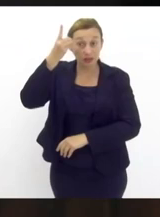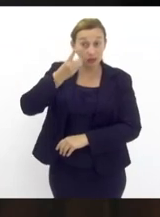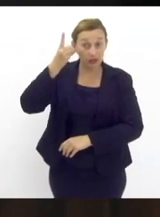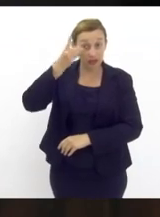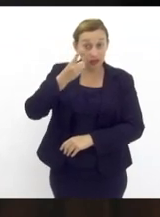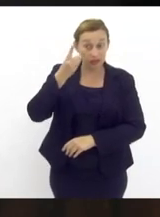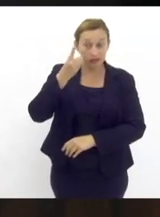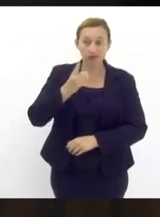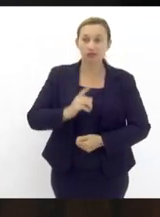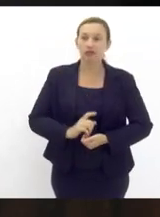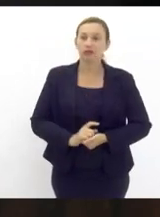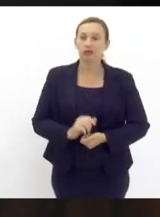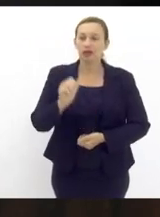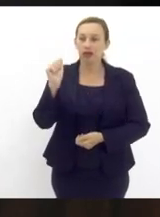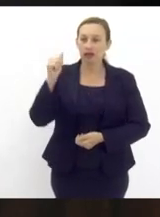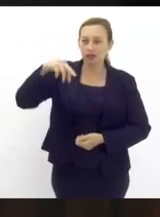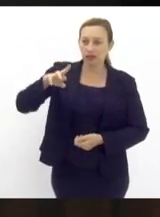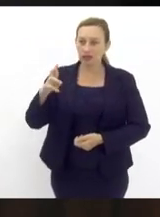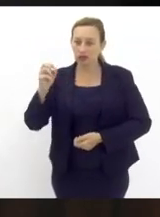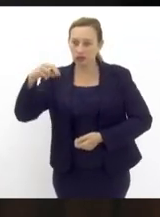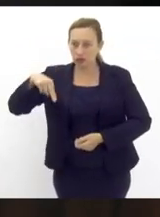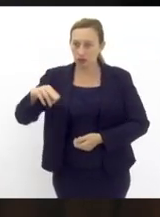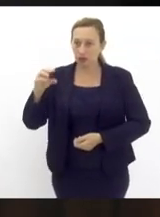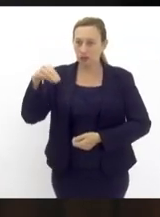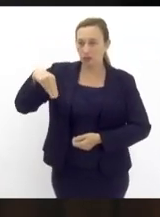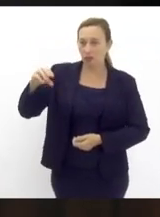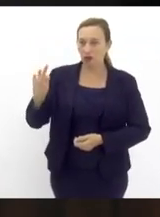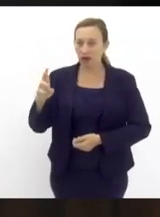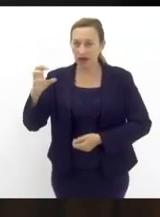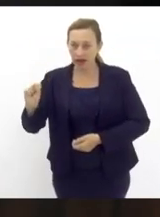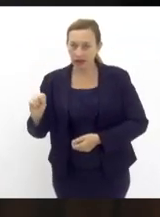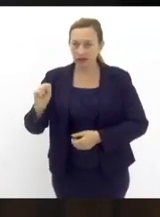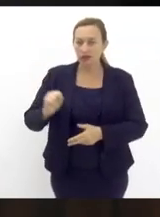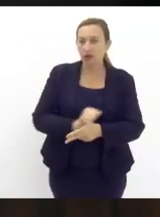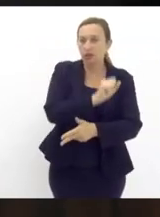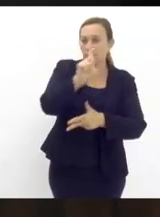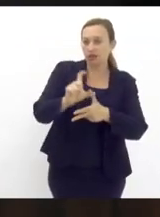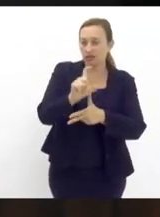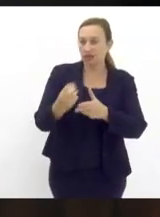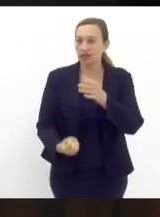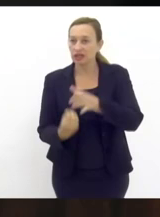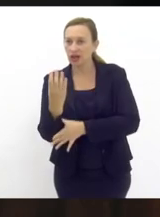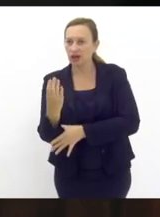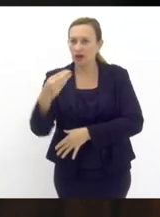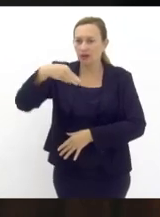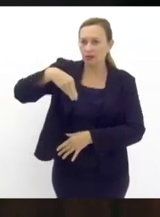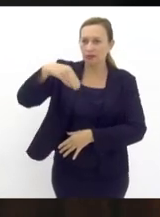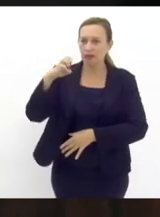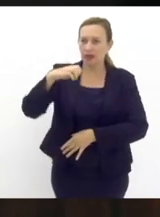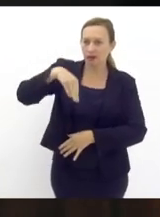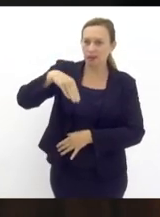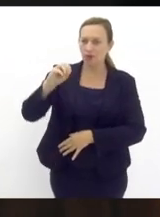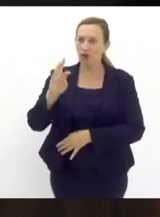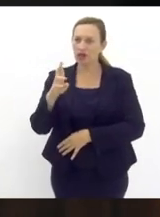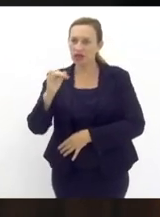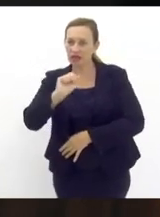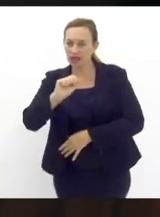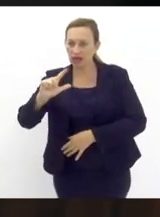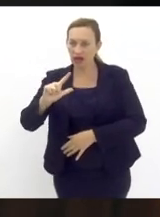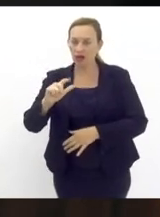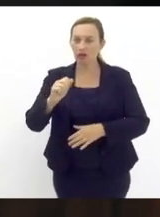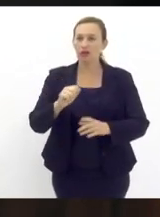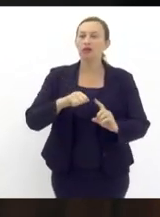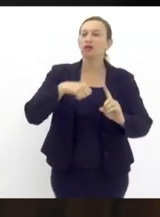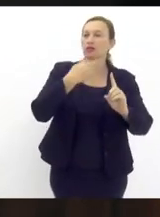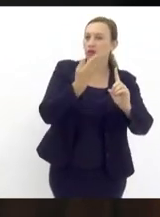deputado Anderson Moraes que autoriza o poder executivo a criar um memorial em homenagem aos policiais